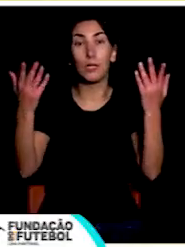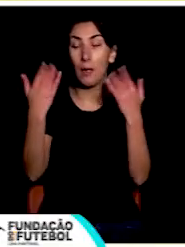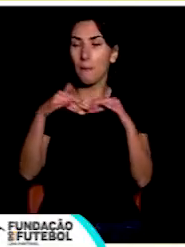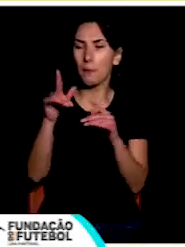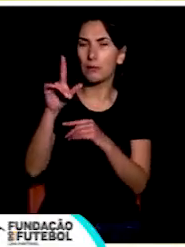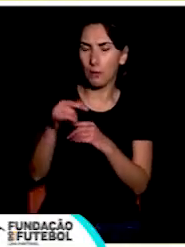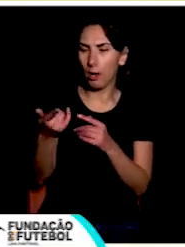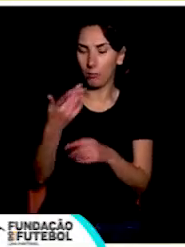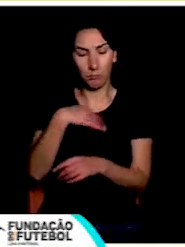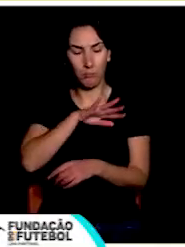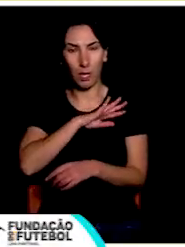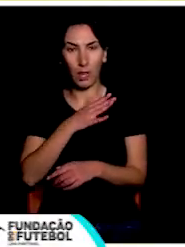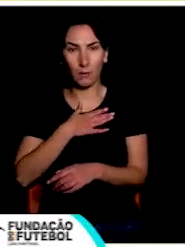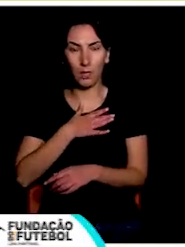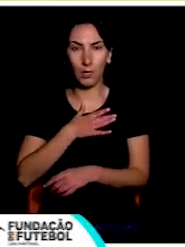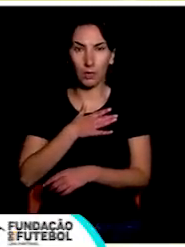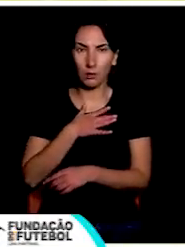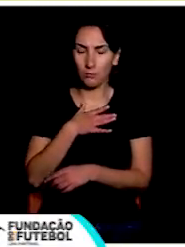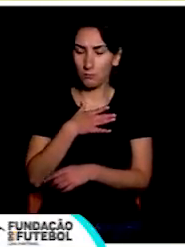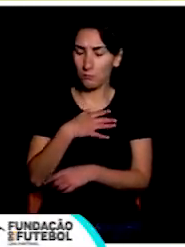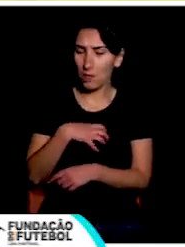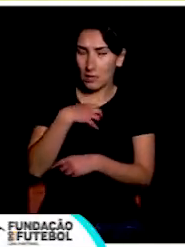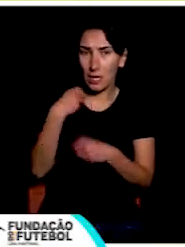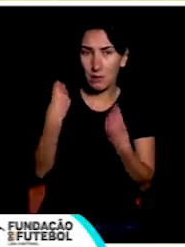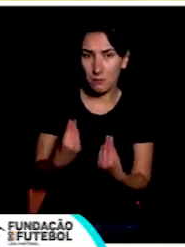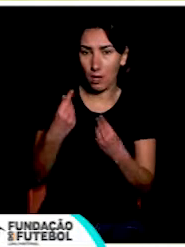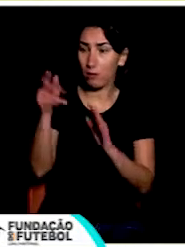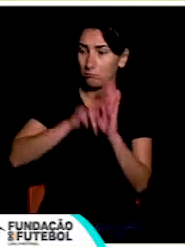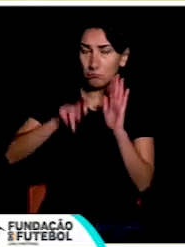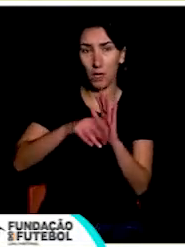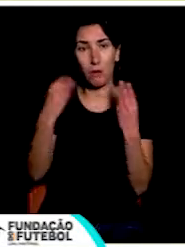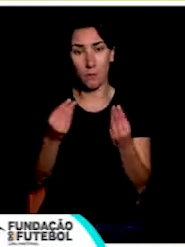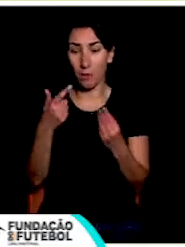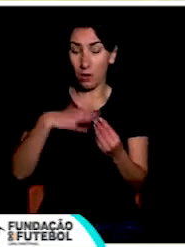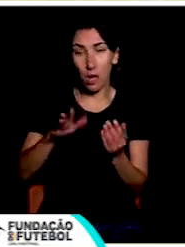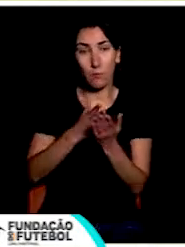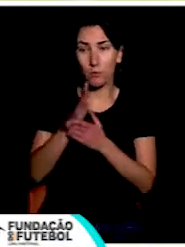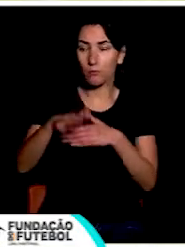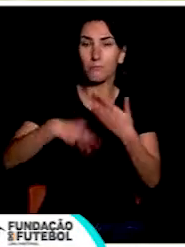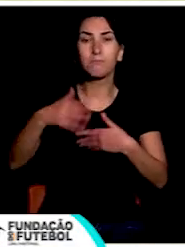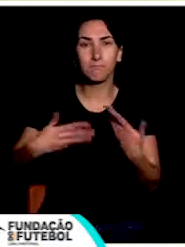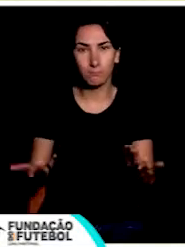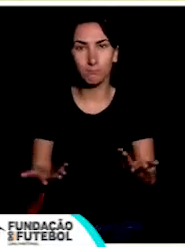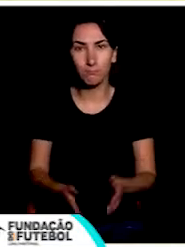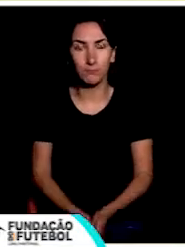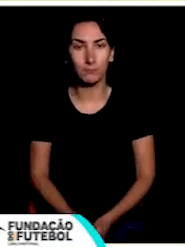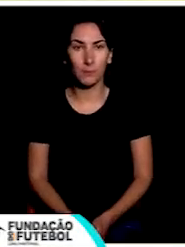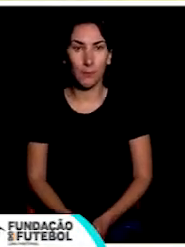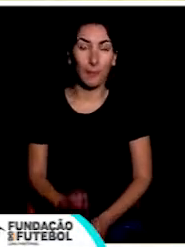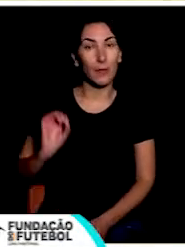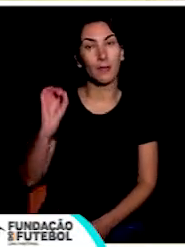cima, mas vai encontrar também uma académica que está bem, temos tido bons resultados e queremos continuar, queremos dar